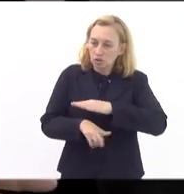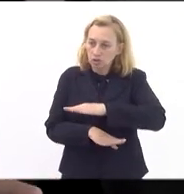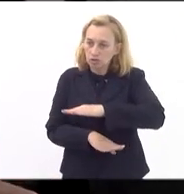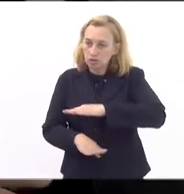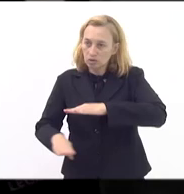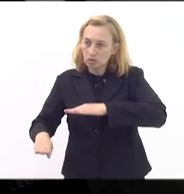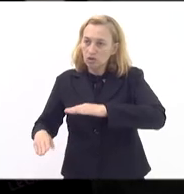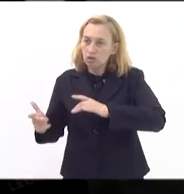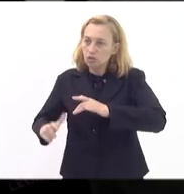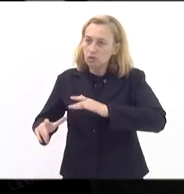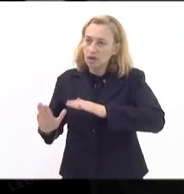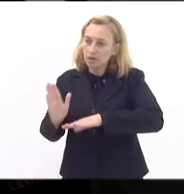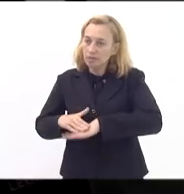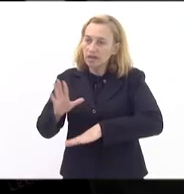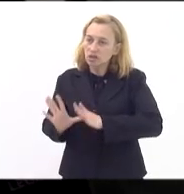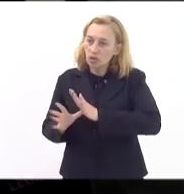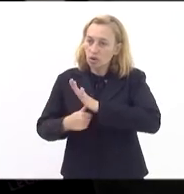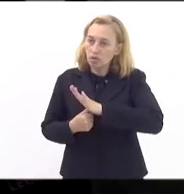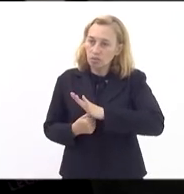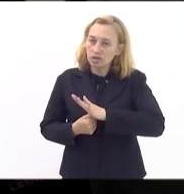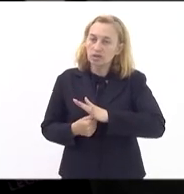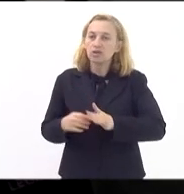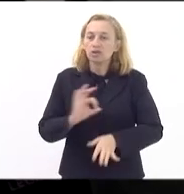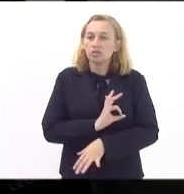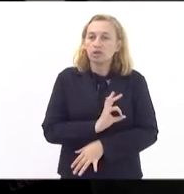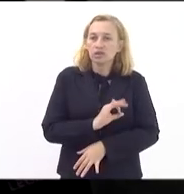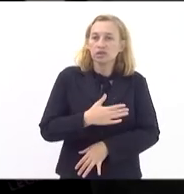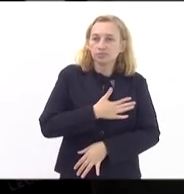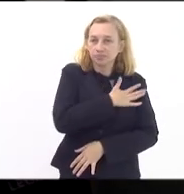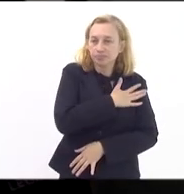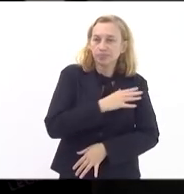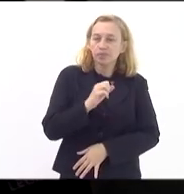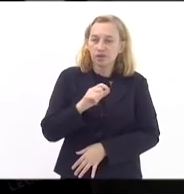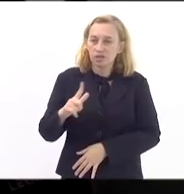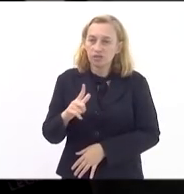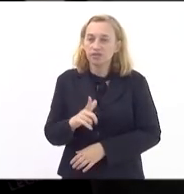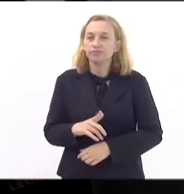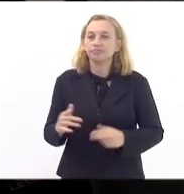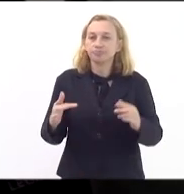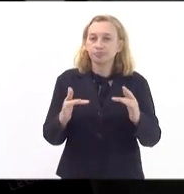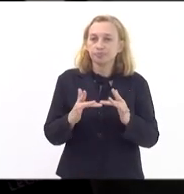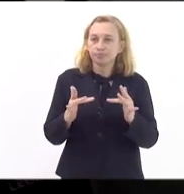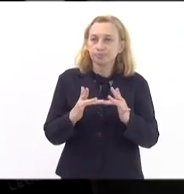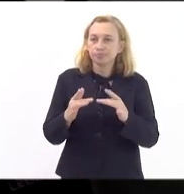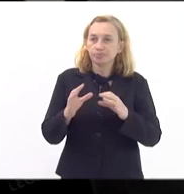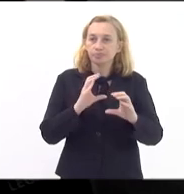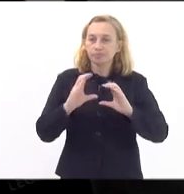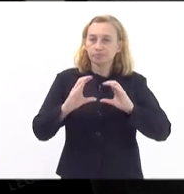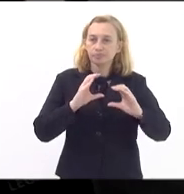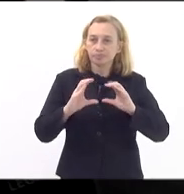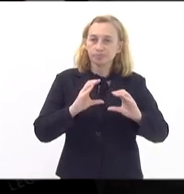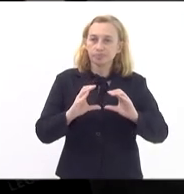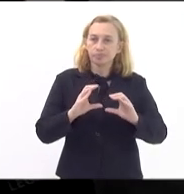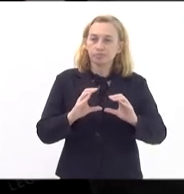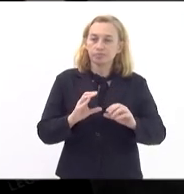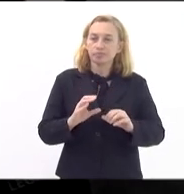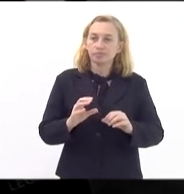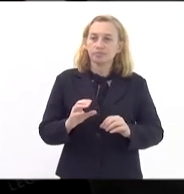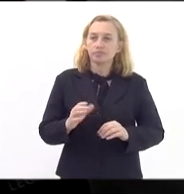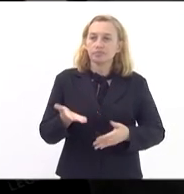Então isso é feito constantemente com a polícia militar e civil esse contato EA troca de informações